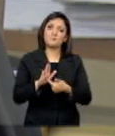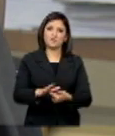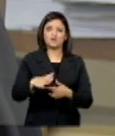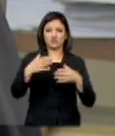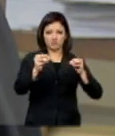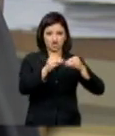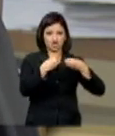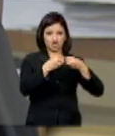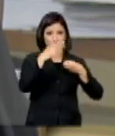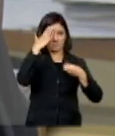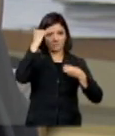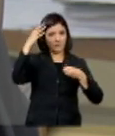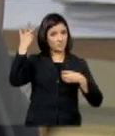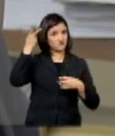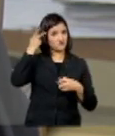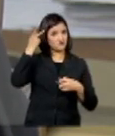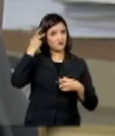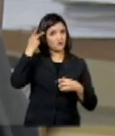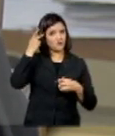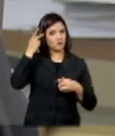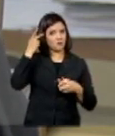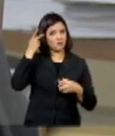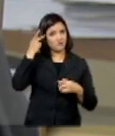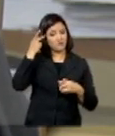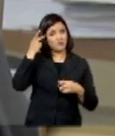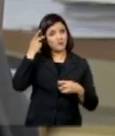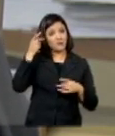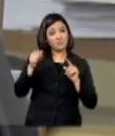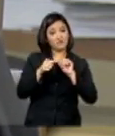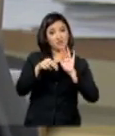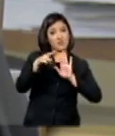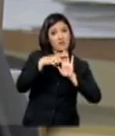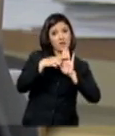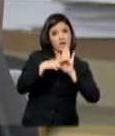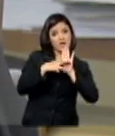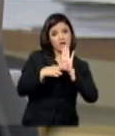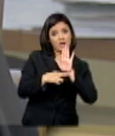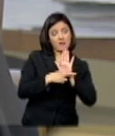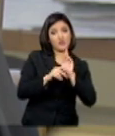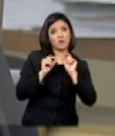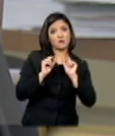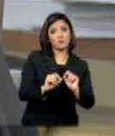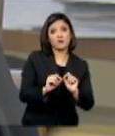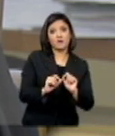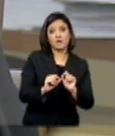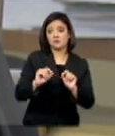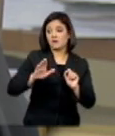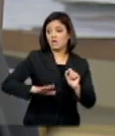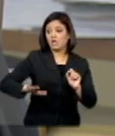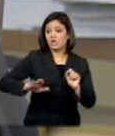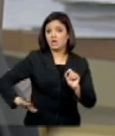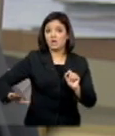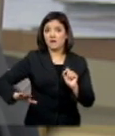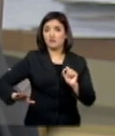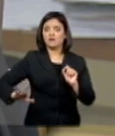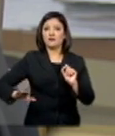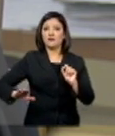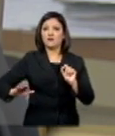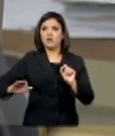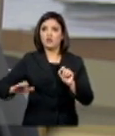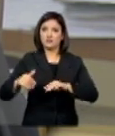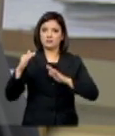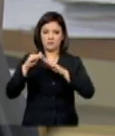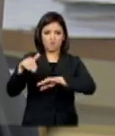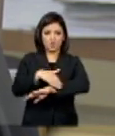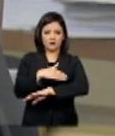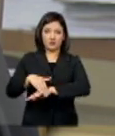paulo tentou adotar medida semelhante a fim de que crianças de rua fossem retirados de seus arredores